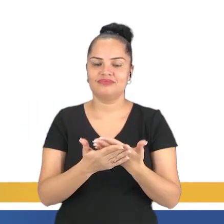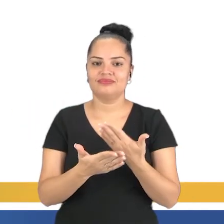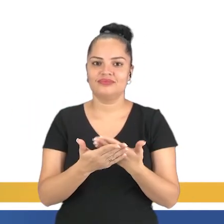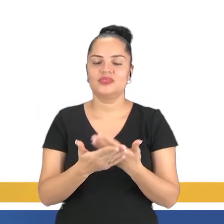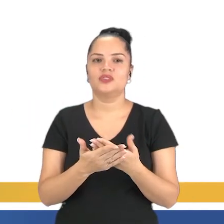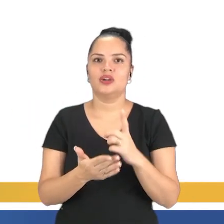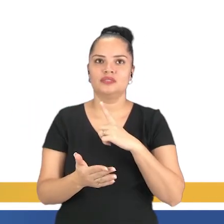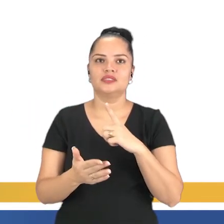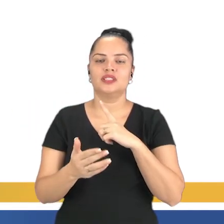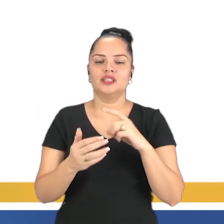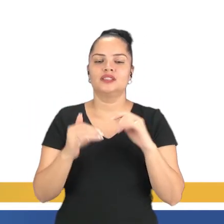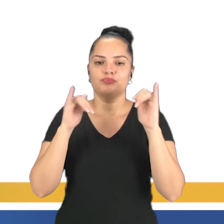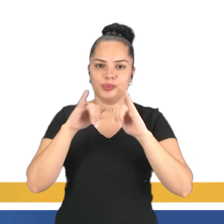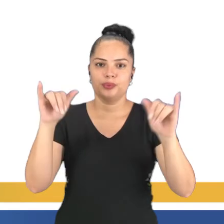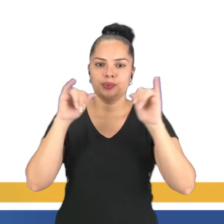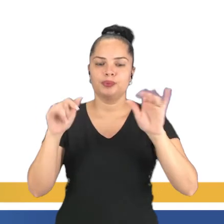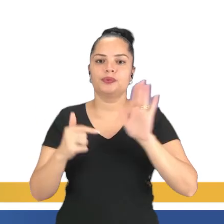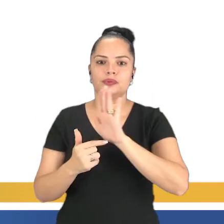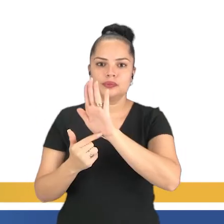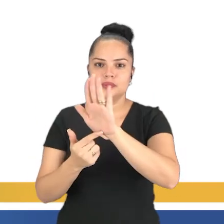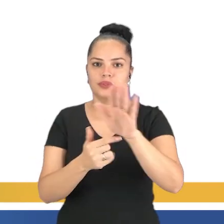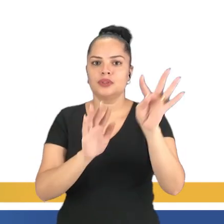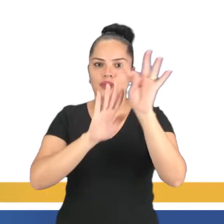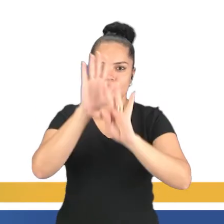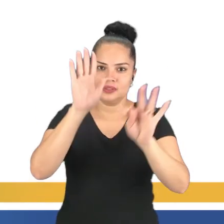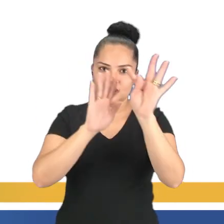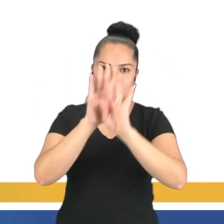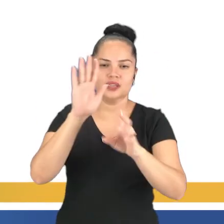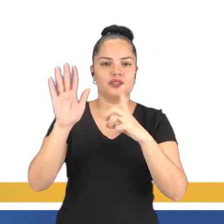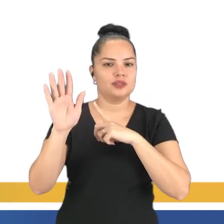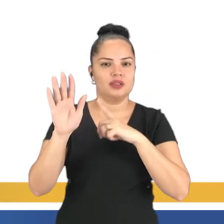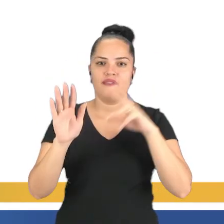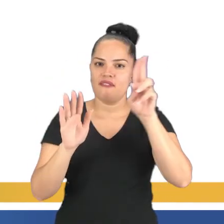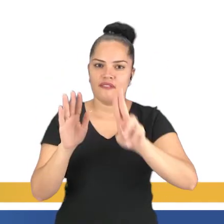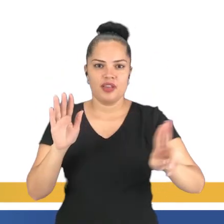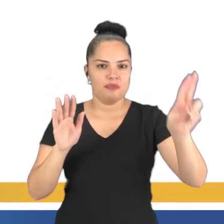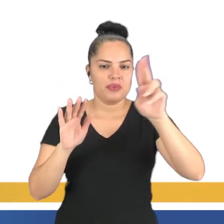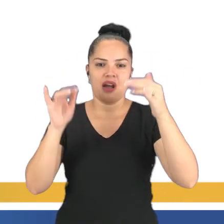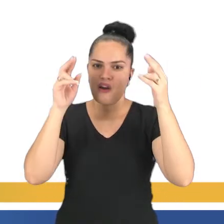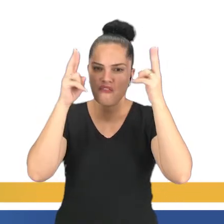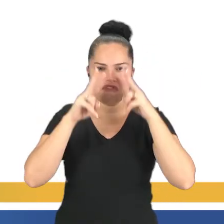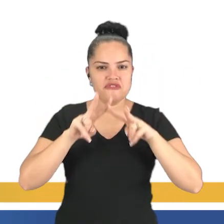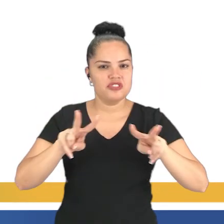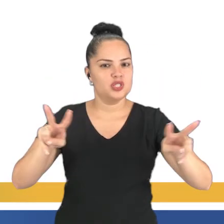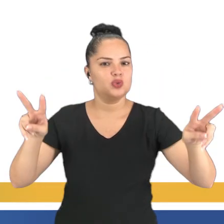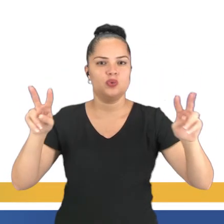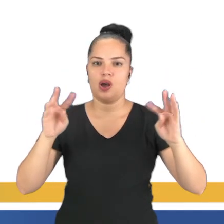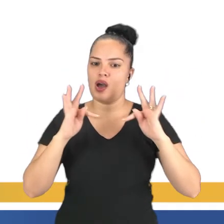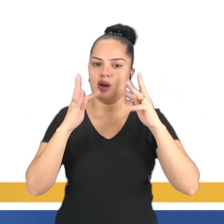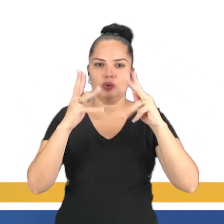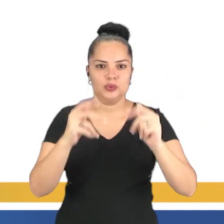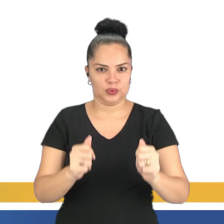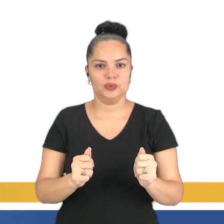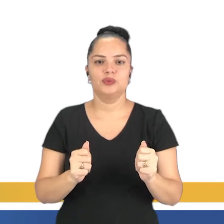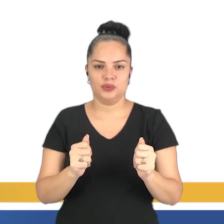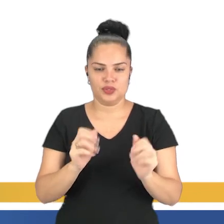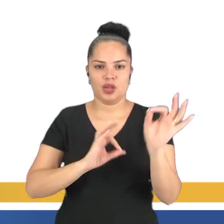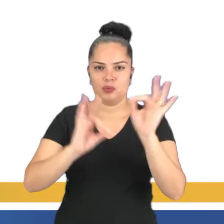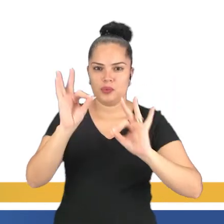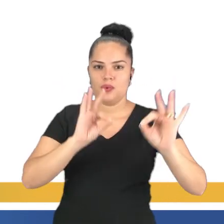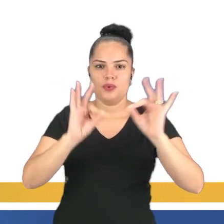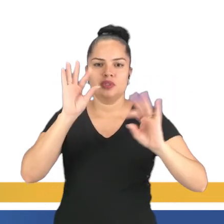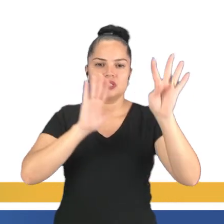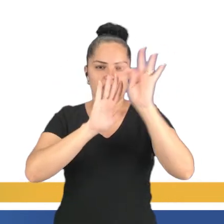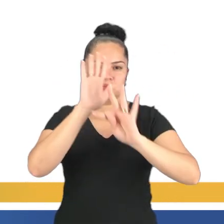O infográfico, então, é um gênero textual que utiliza elementos verbais, elementos visuais, para quê? Para a gente formar aí um